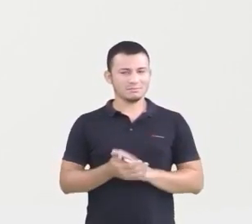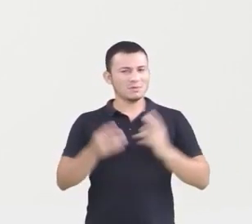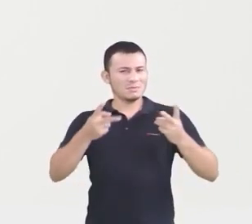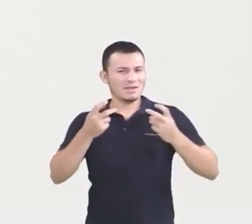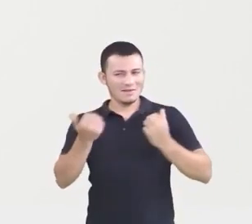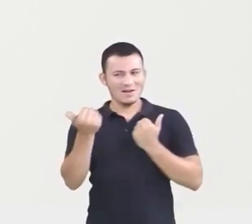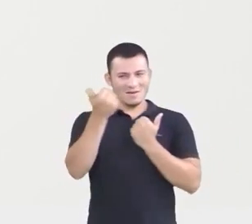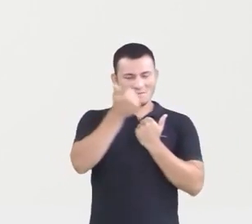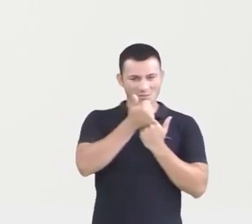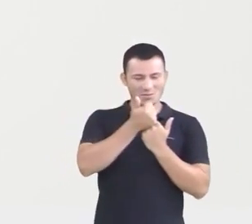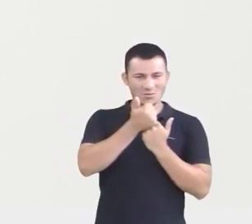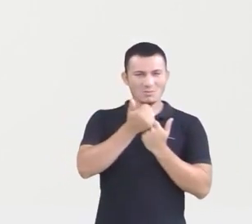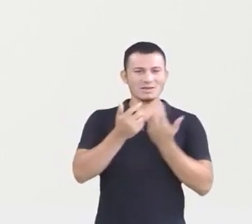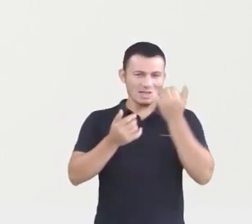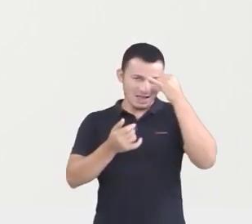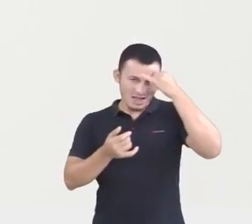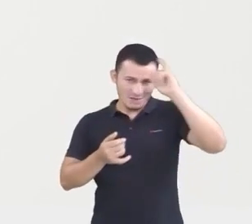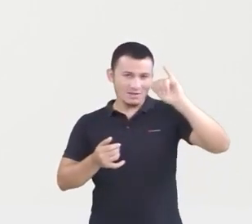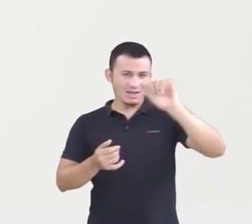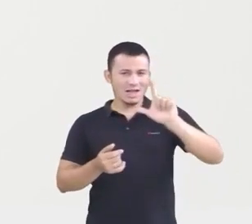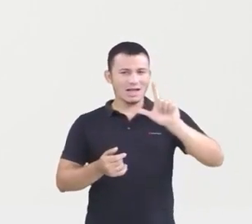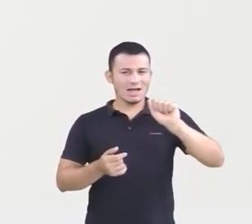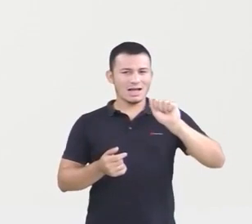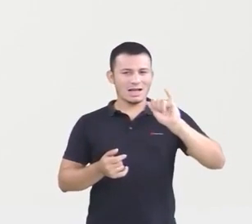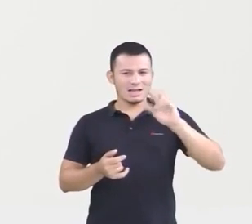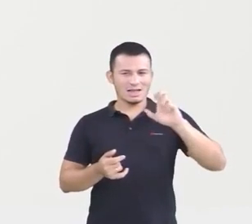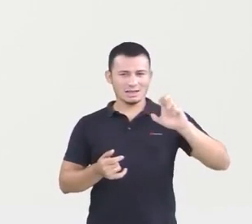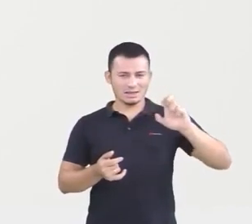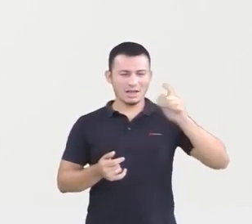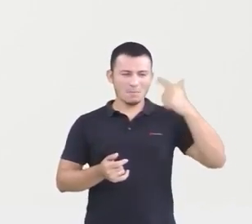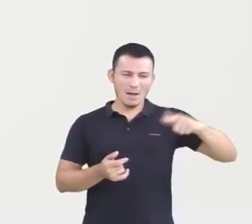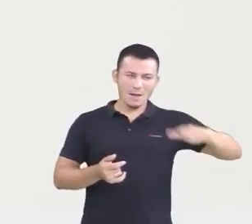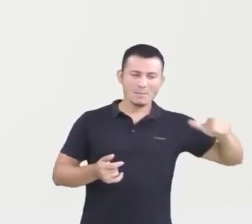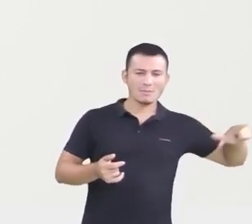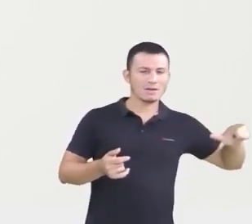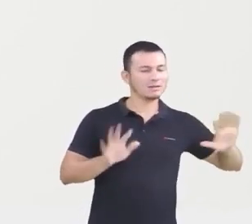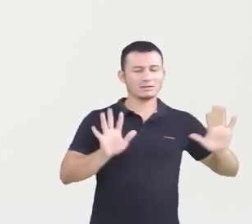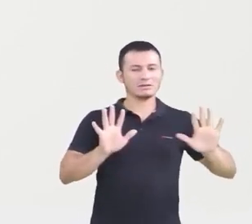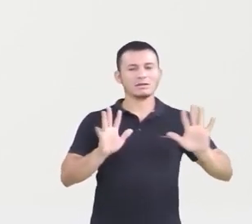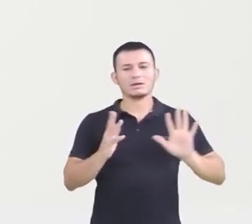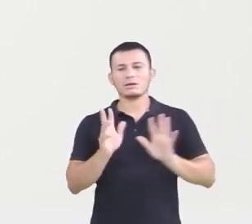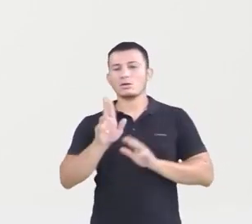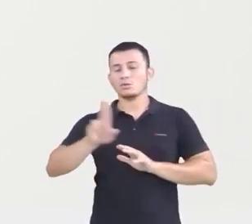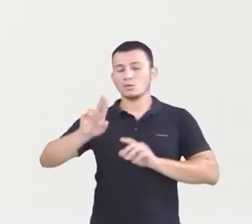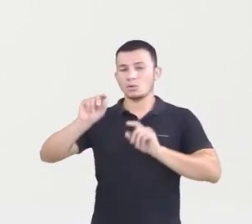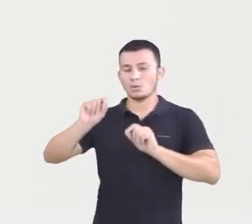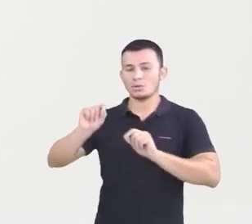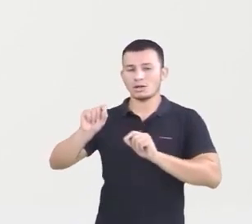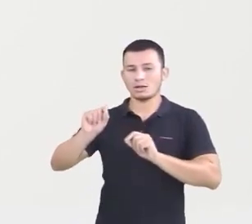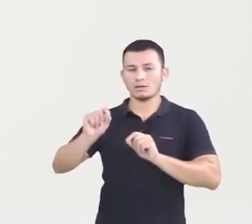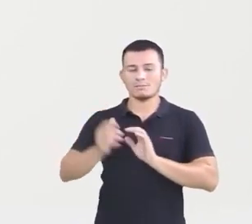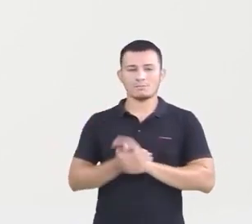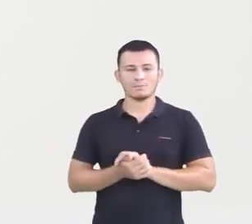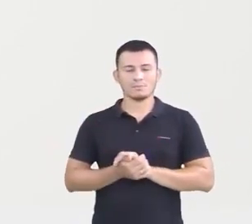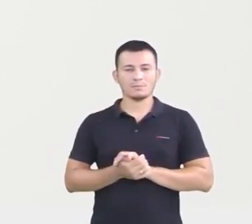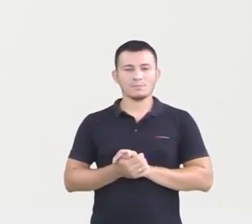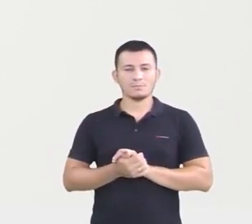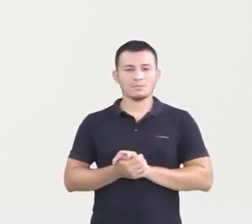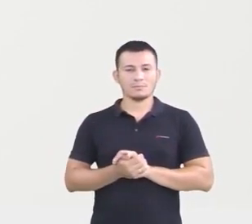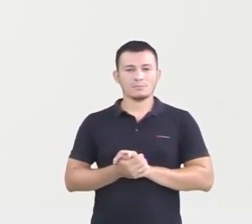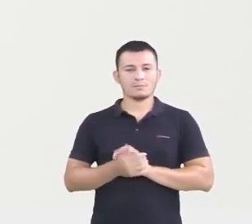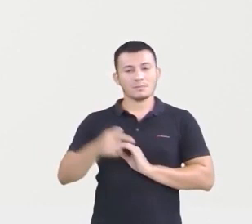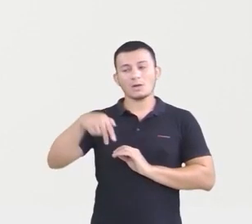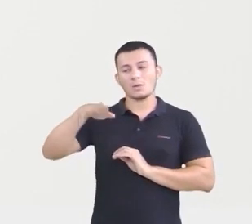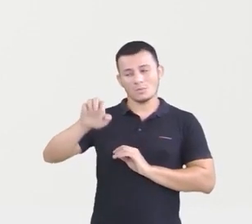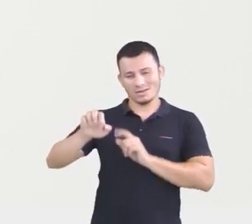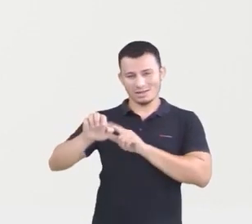Para evitar a repetição da palavra Alice, o autor utilizou o que, e aqui mais à frente no